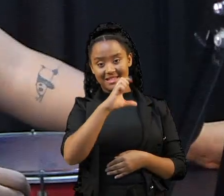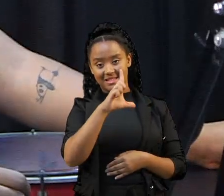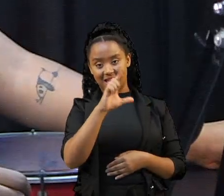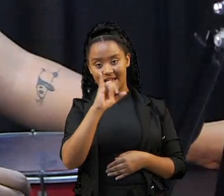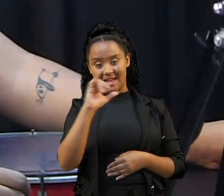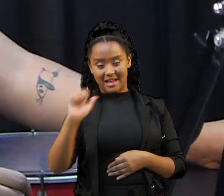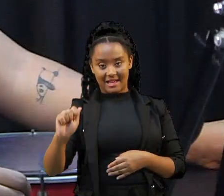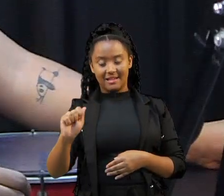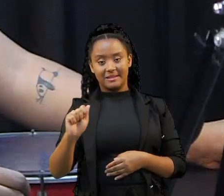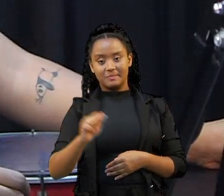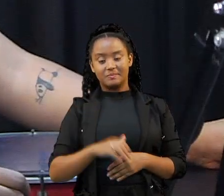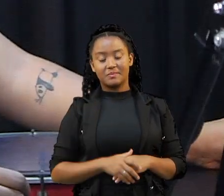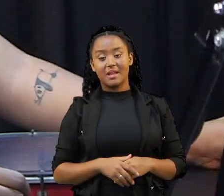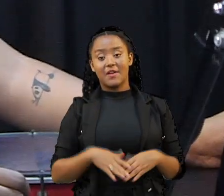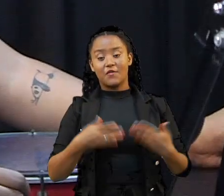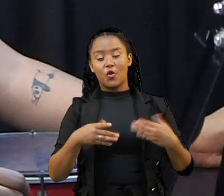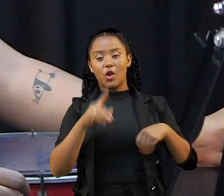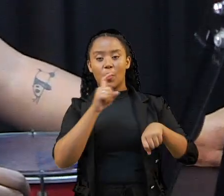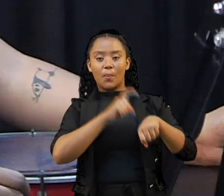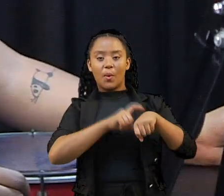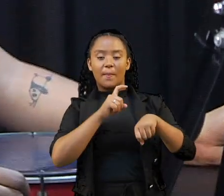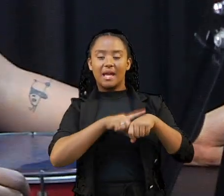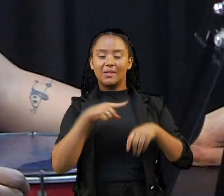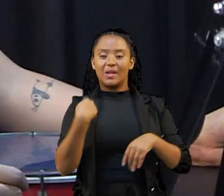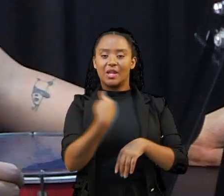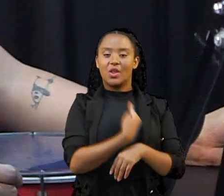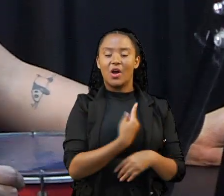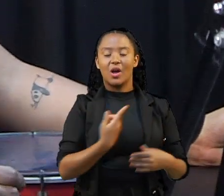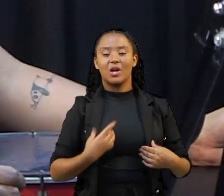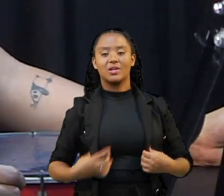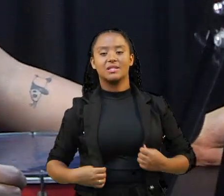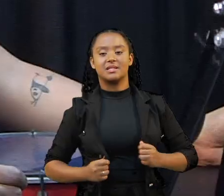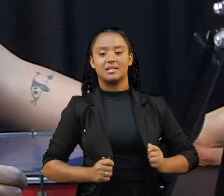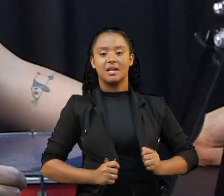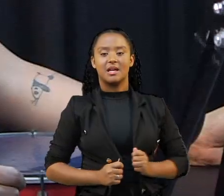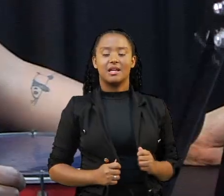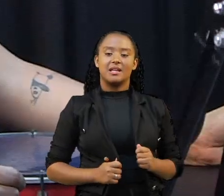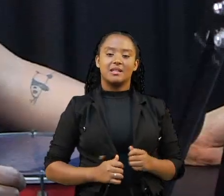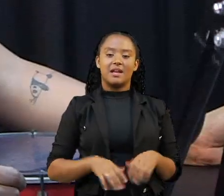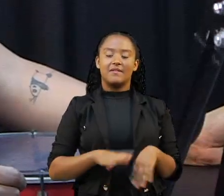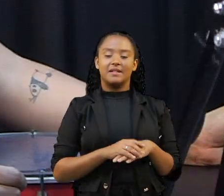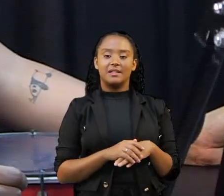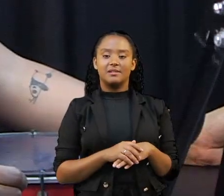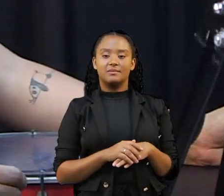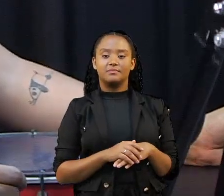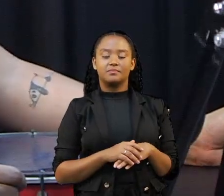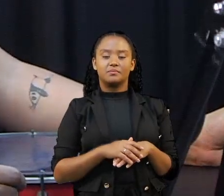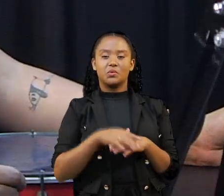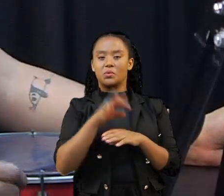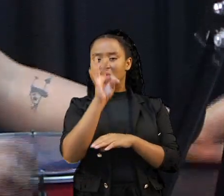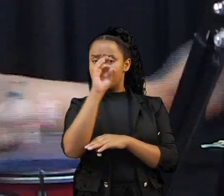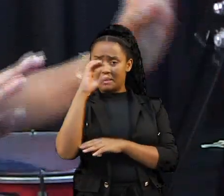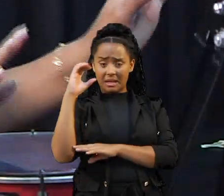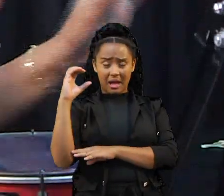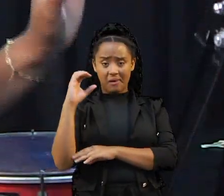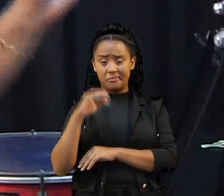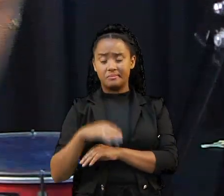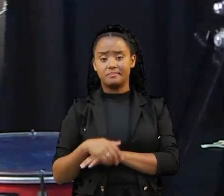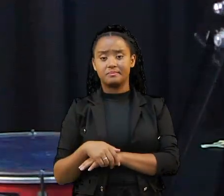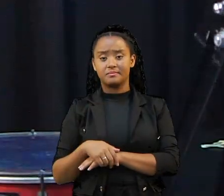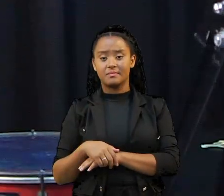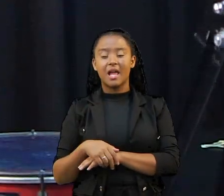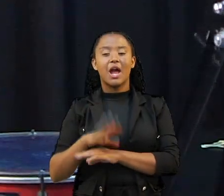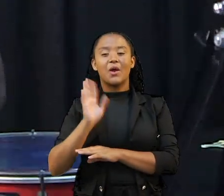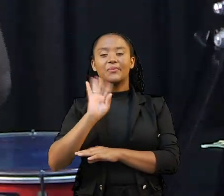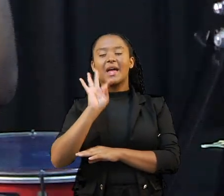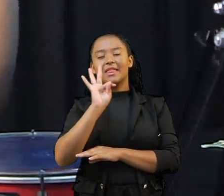E aí foi um momento que a gente estava no terminal, a gente estava vendo o pôr do sol. Na verdade,